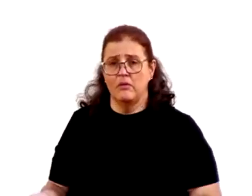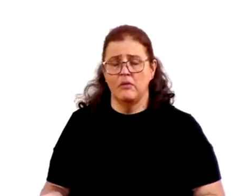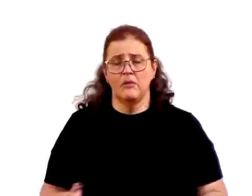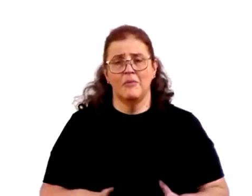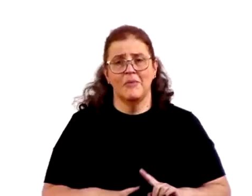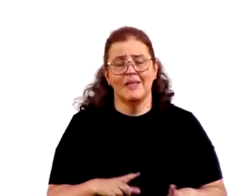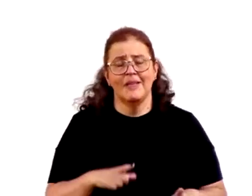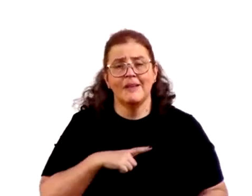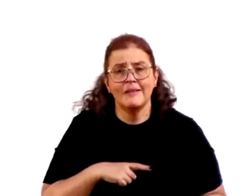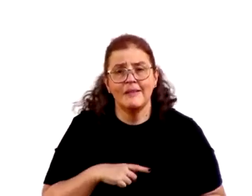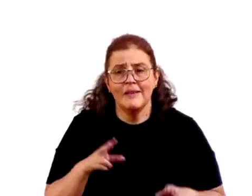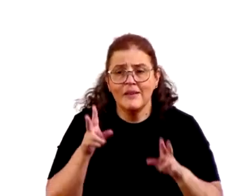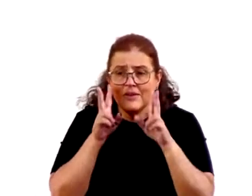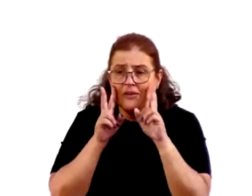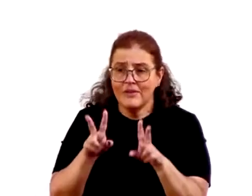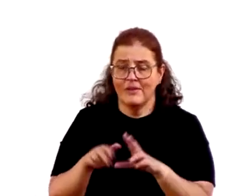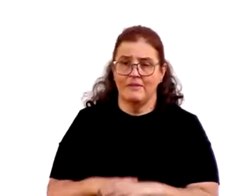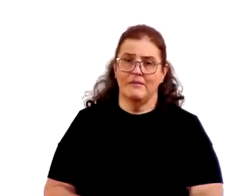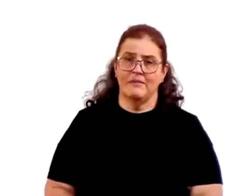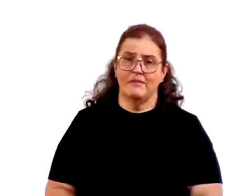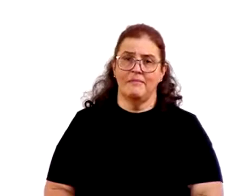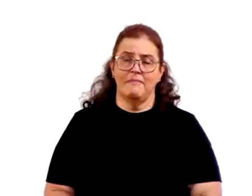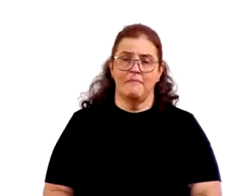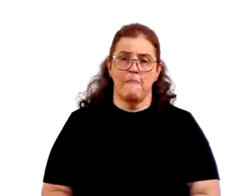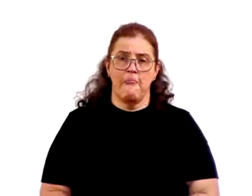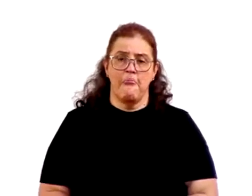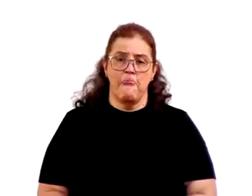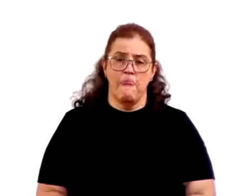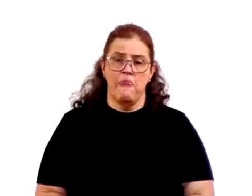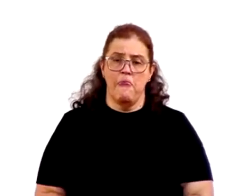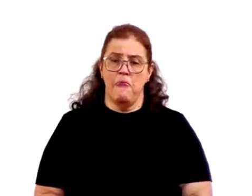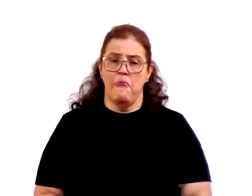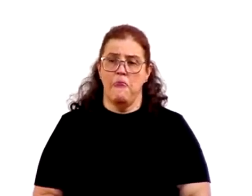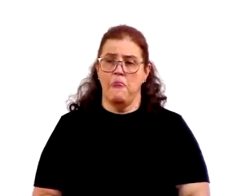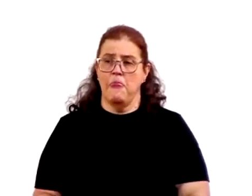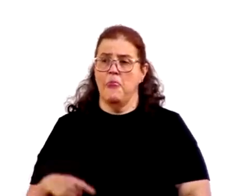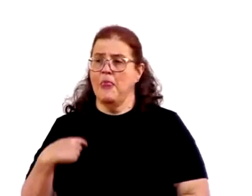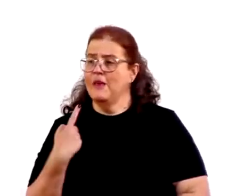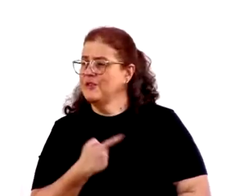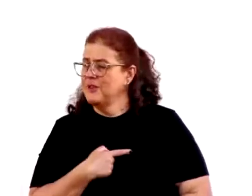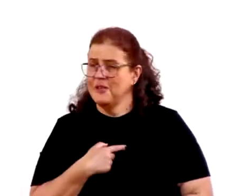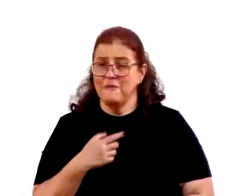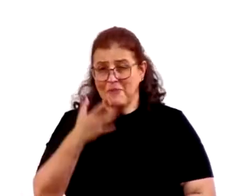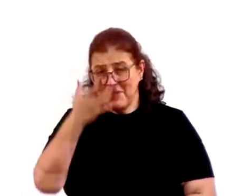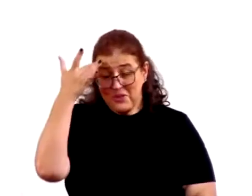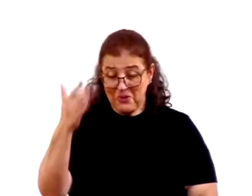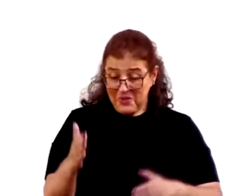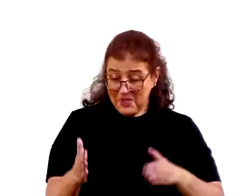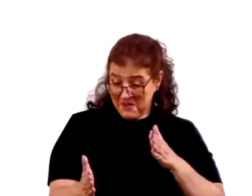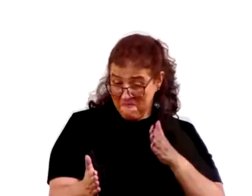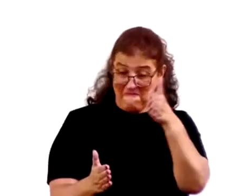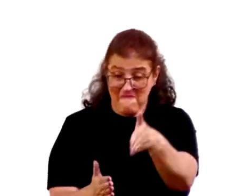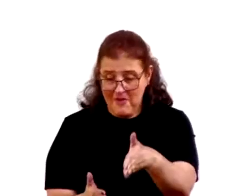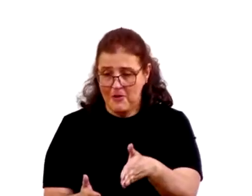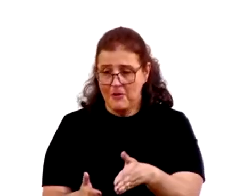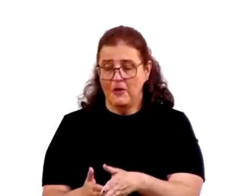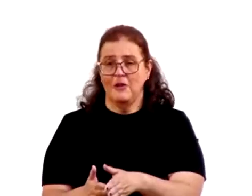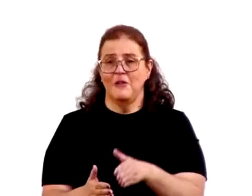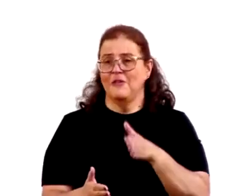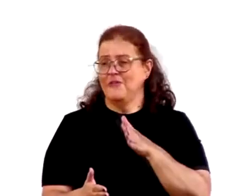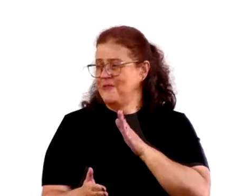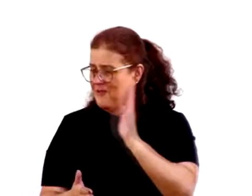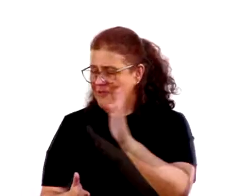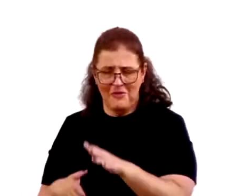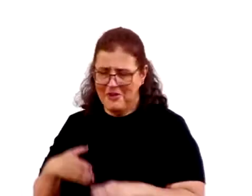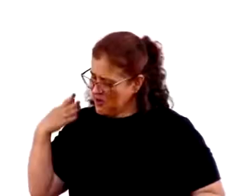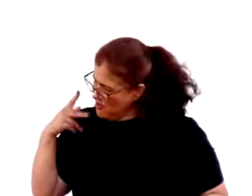dele. Será? Não são muitos os que avançam deliberadamente,